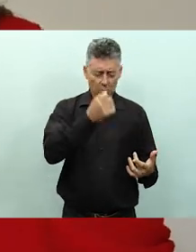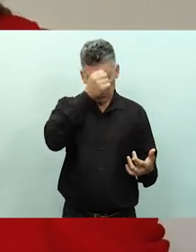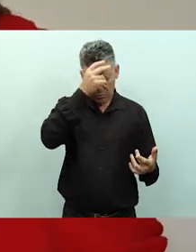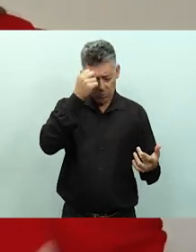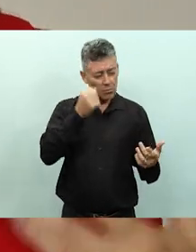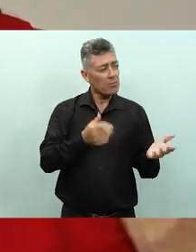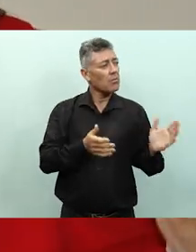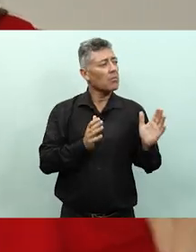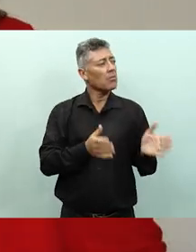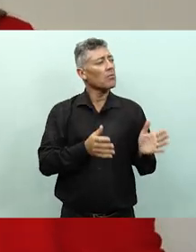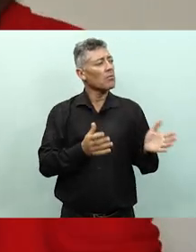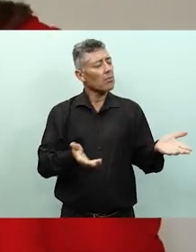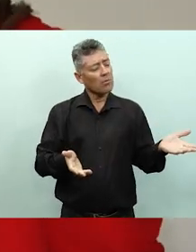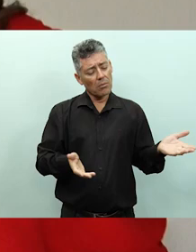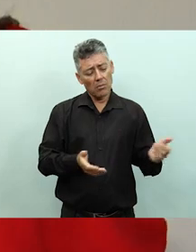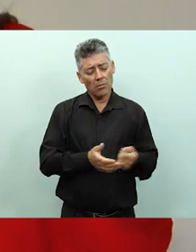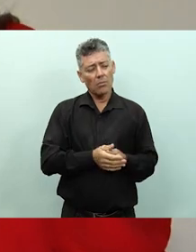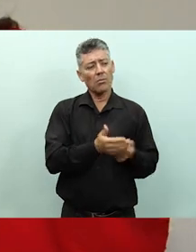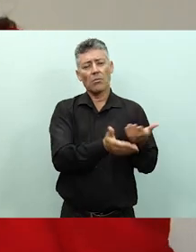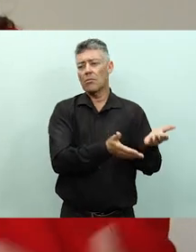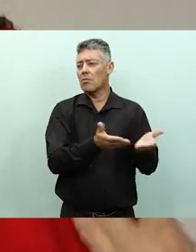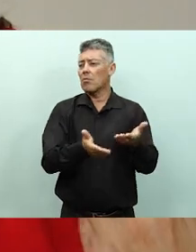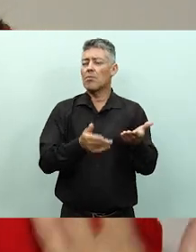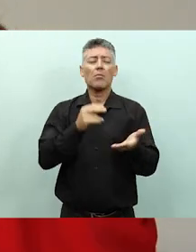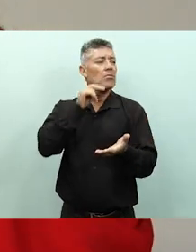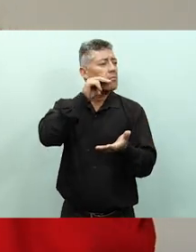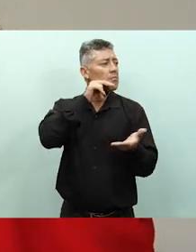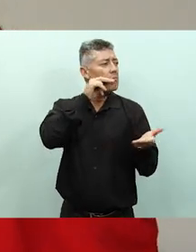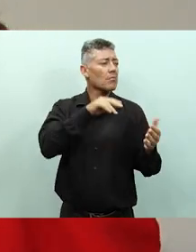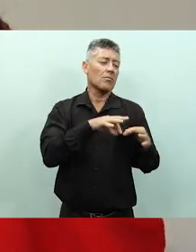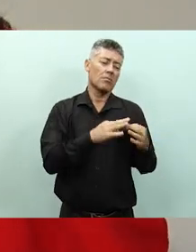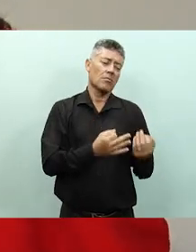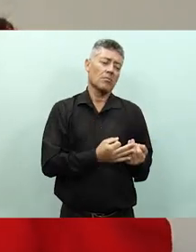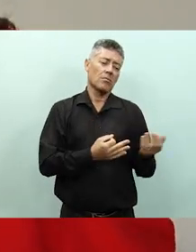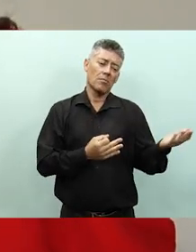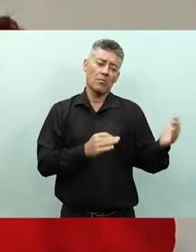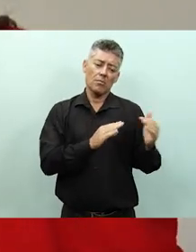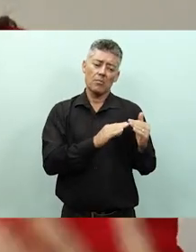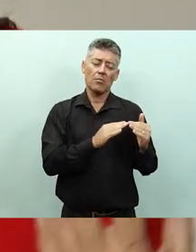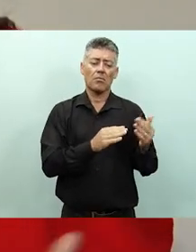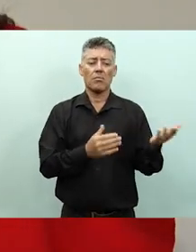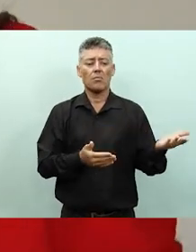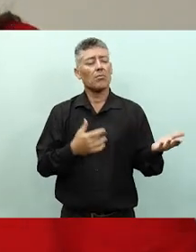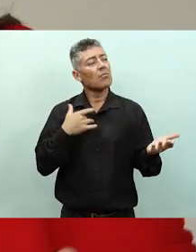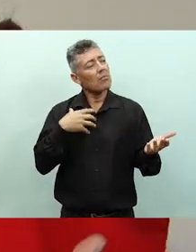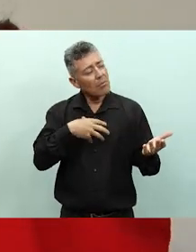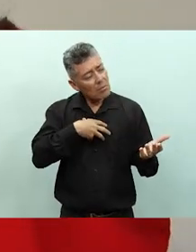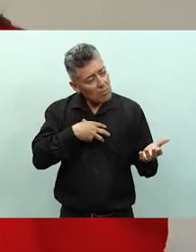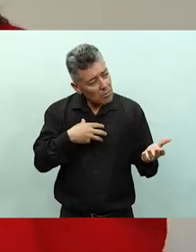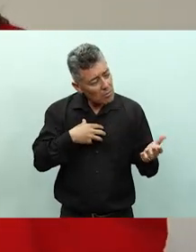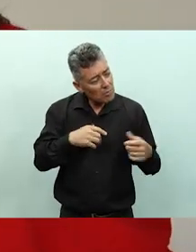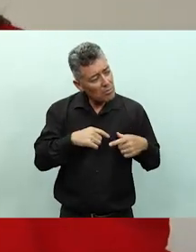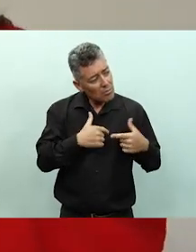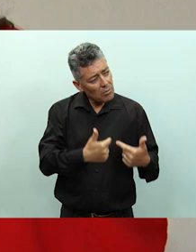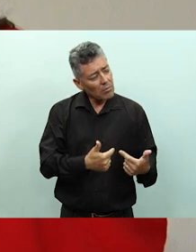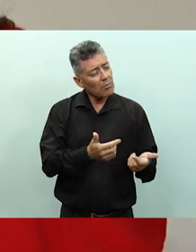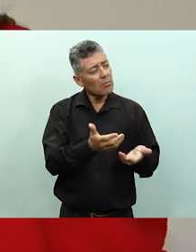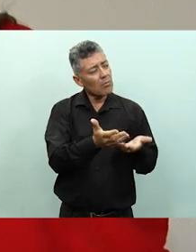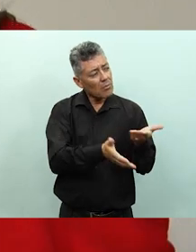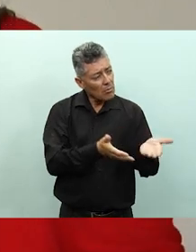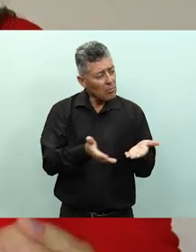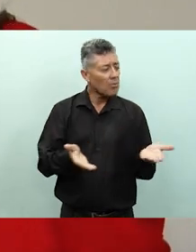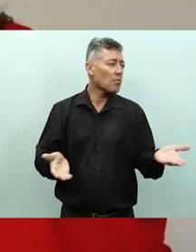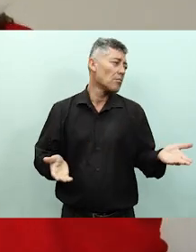prefeita, cuidava de Natal como se estivesse cuidando da sua própria casa, com muito carinho, com muito zelo, com muito